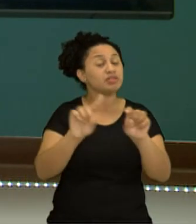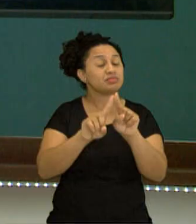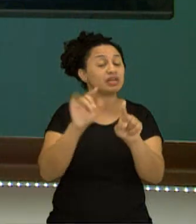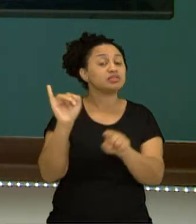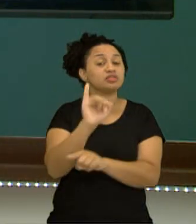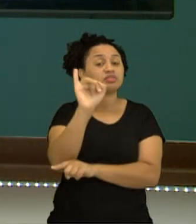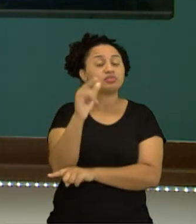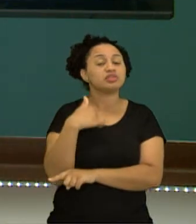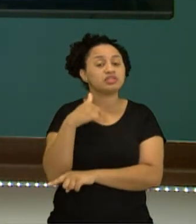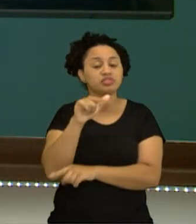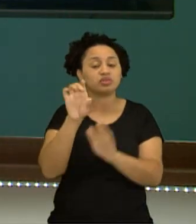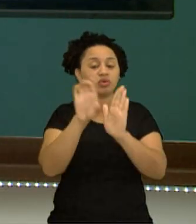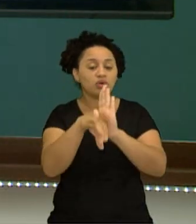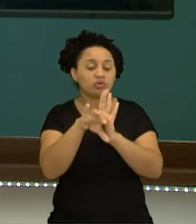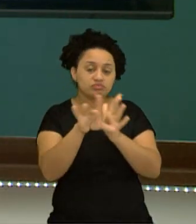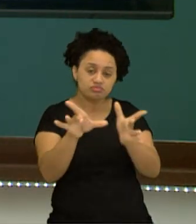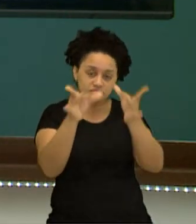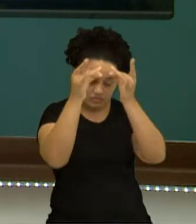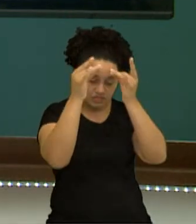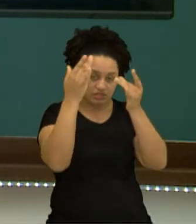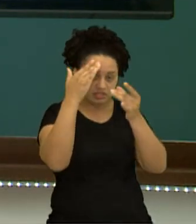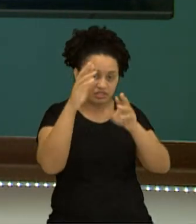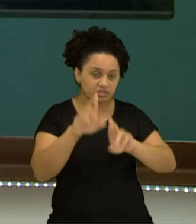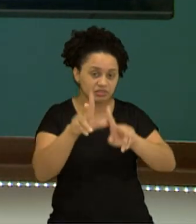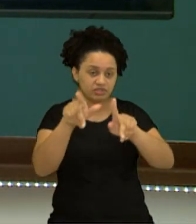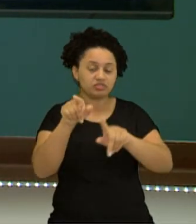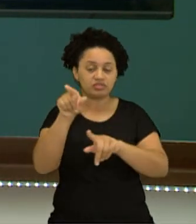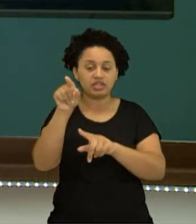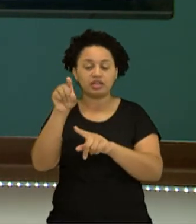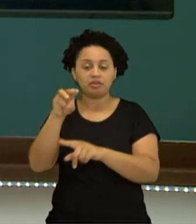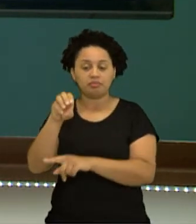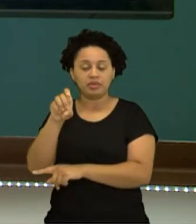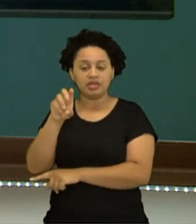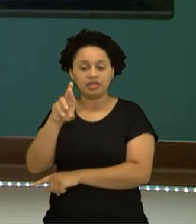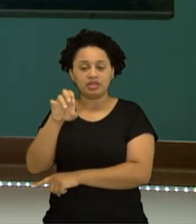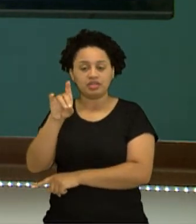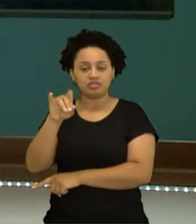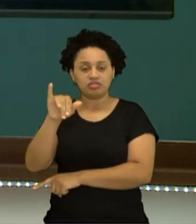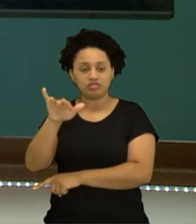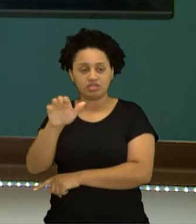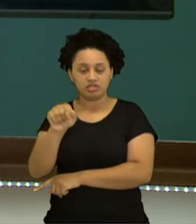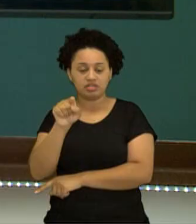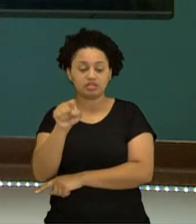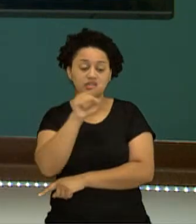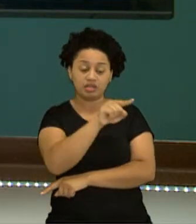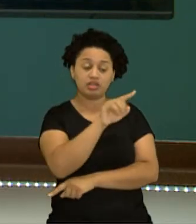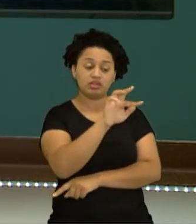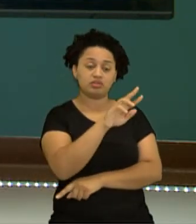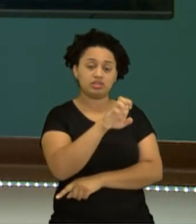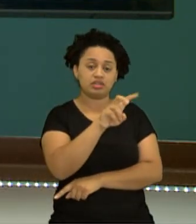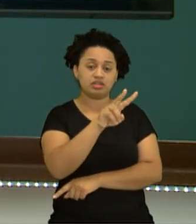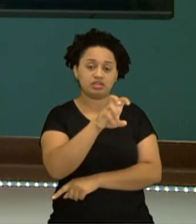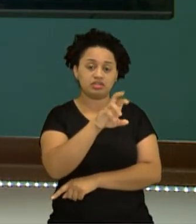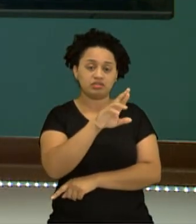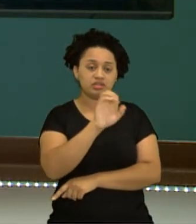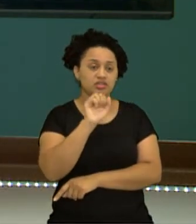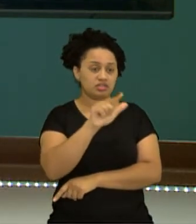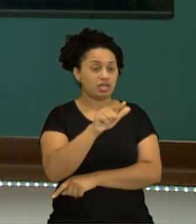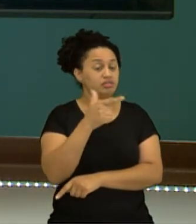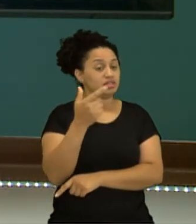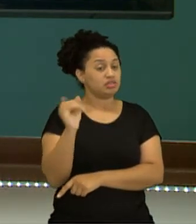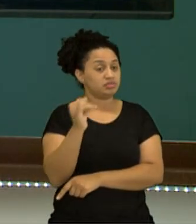fixar o conceito e diferenciar a secção meridiana da secção transversal. Tranquilo,